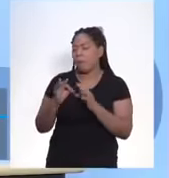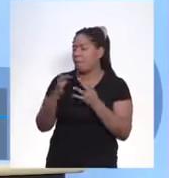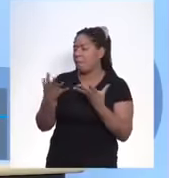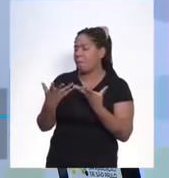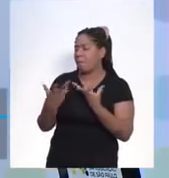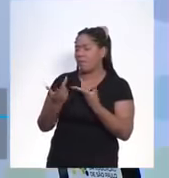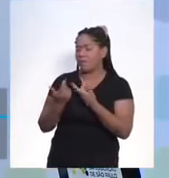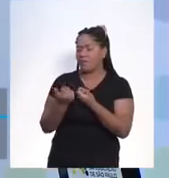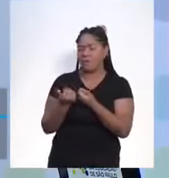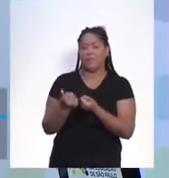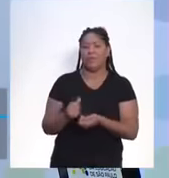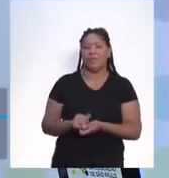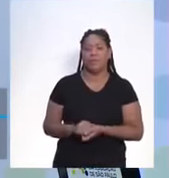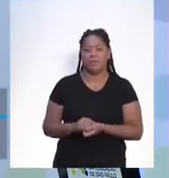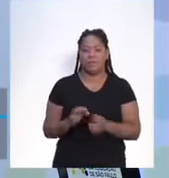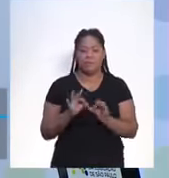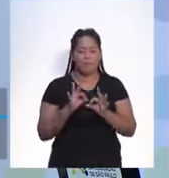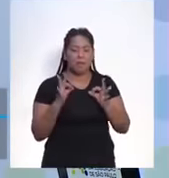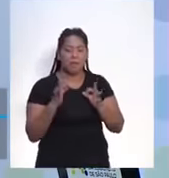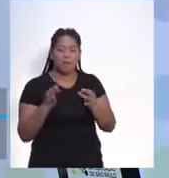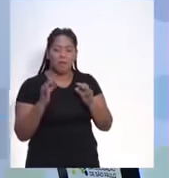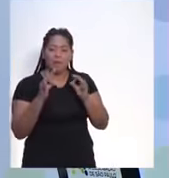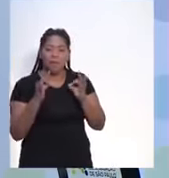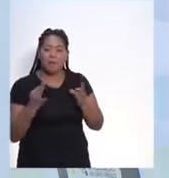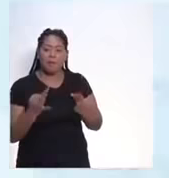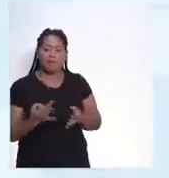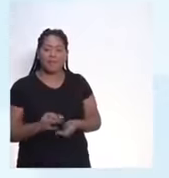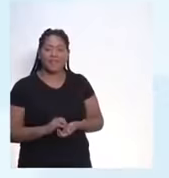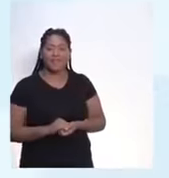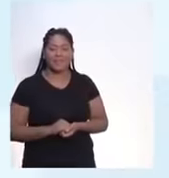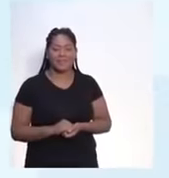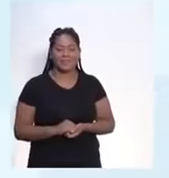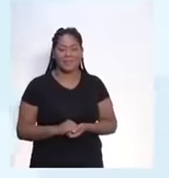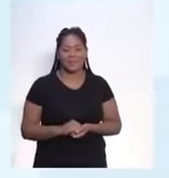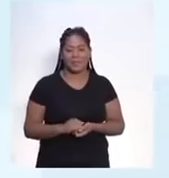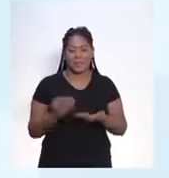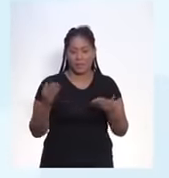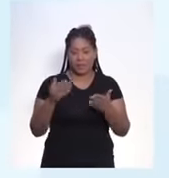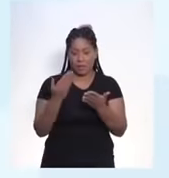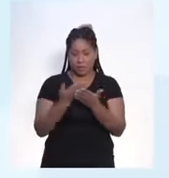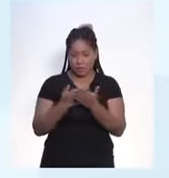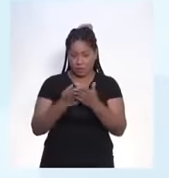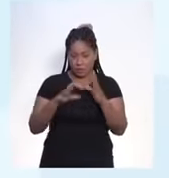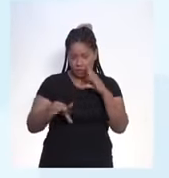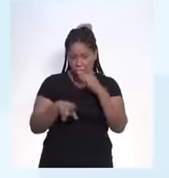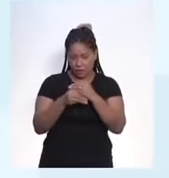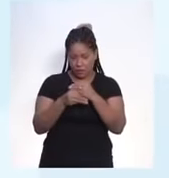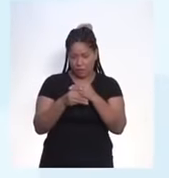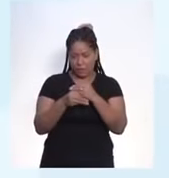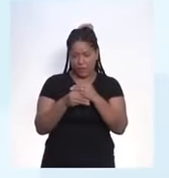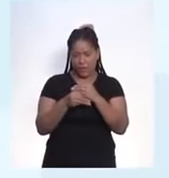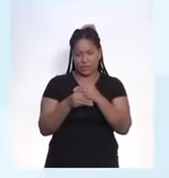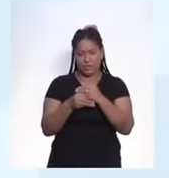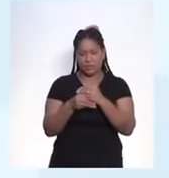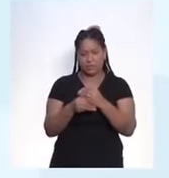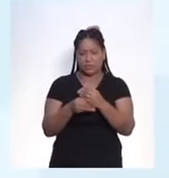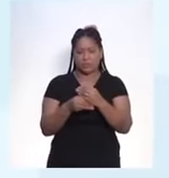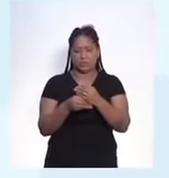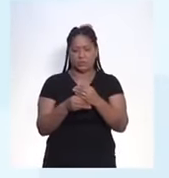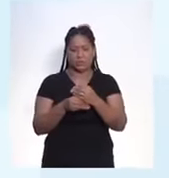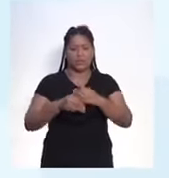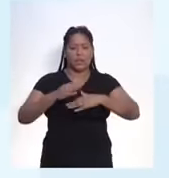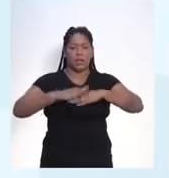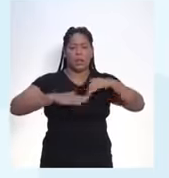OK vamos só mostrar pode colocar Para eles ver todo então é a aula de hoje nós irmos aí habilidade 19 horas